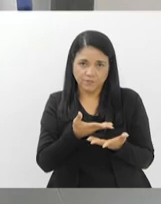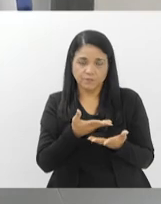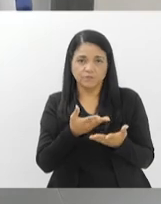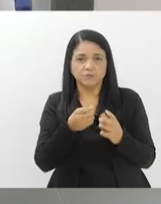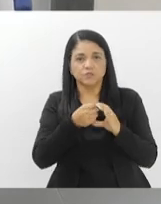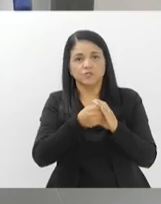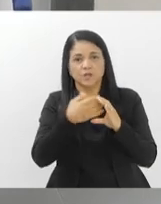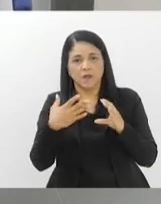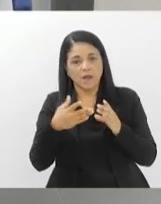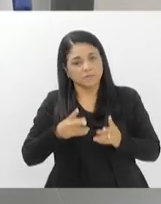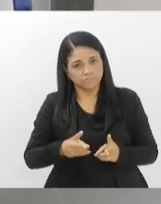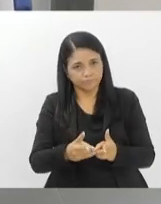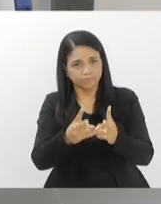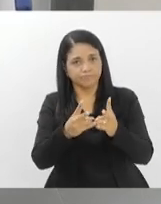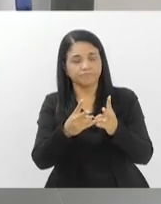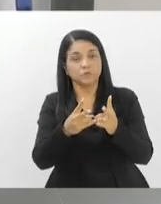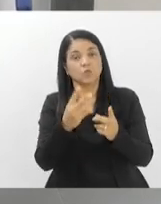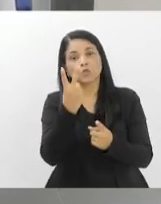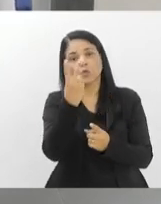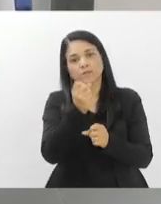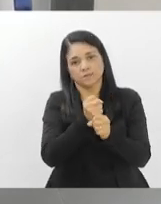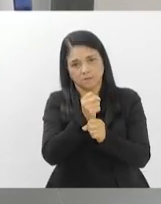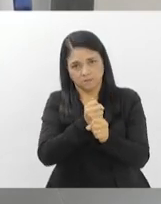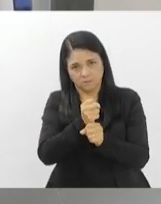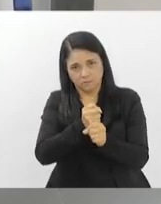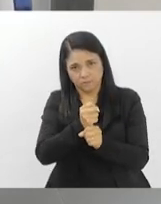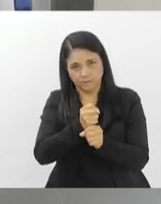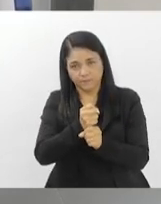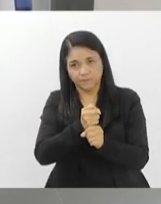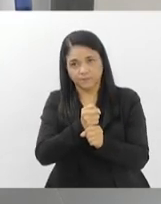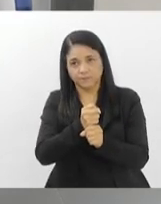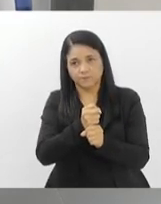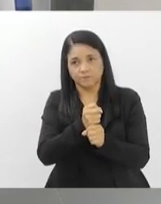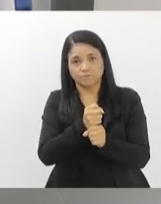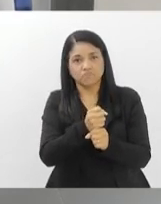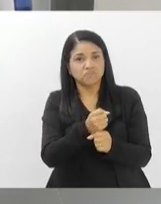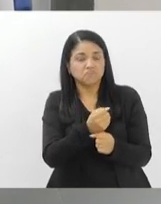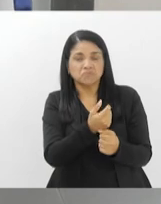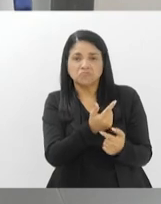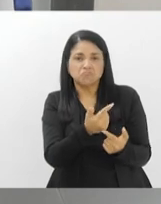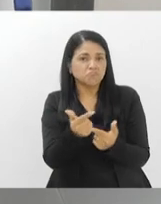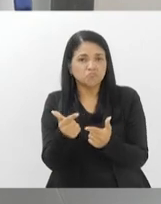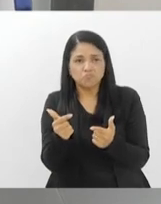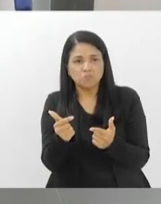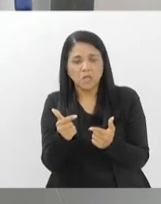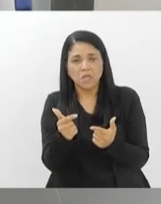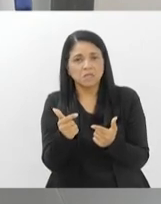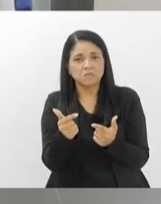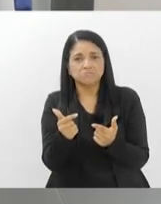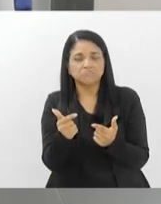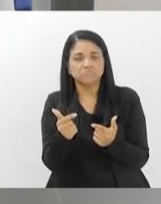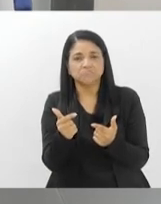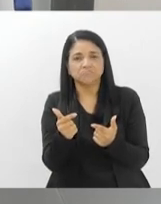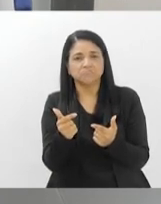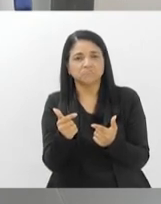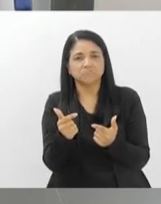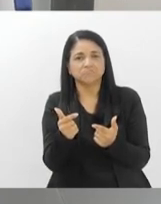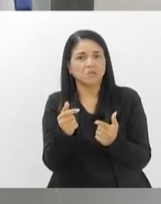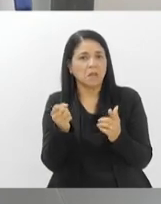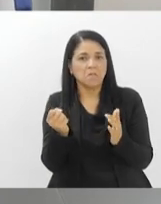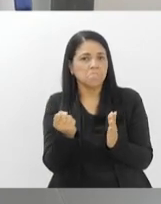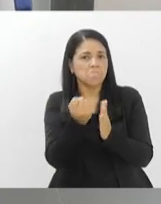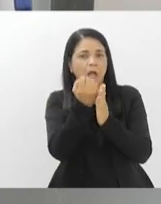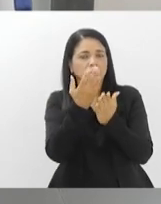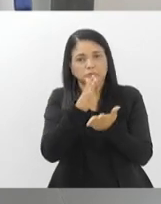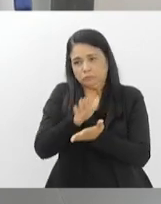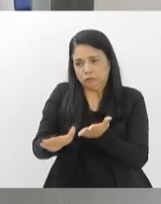caráter permanente continuado por mais de 2 anos e não tem nenhuma menção sobre impacto